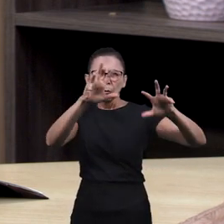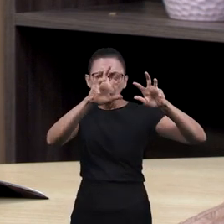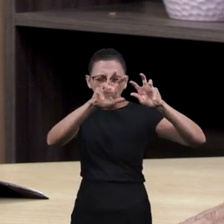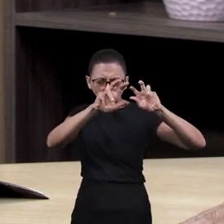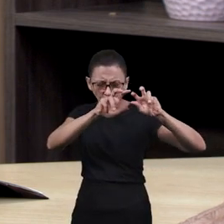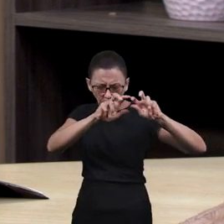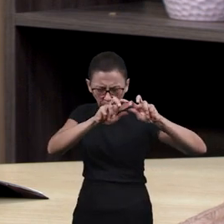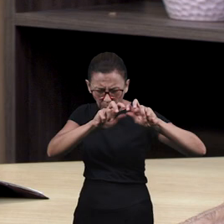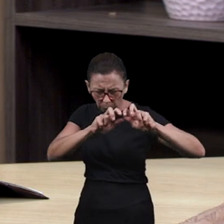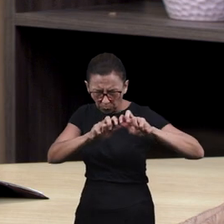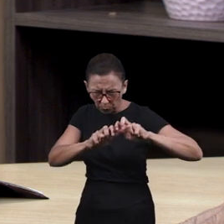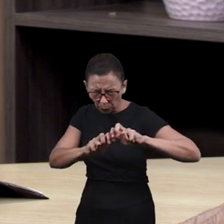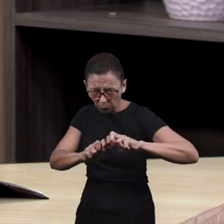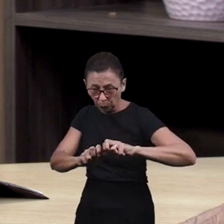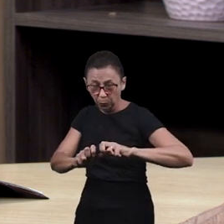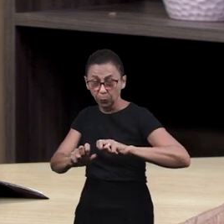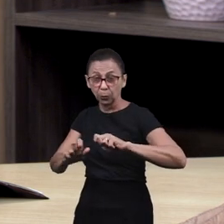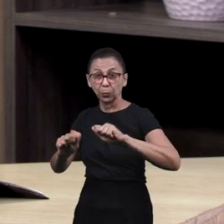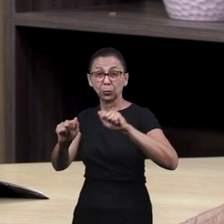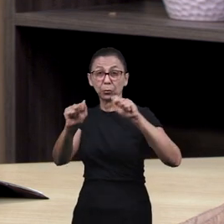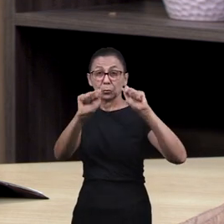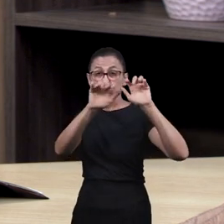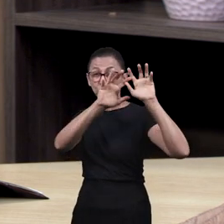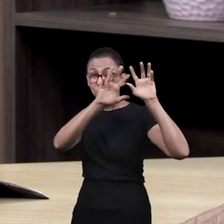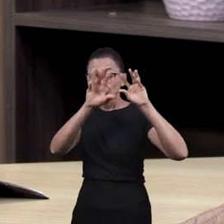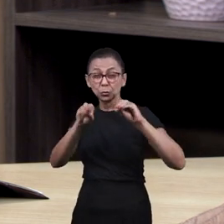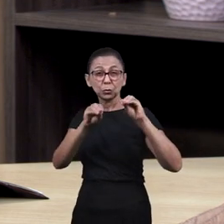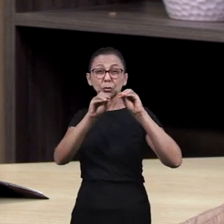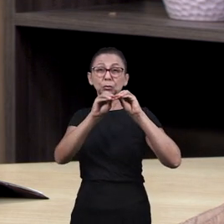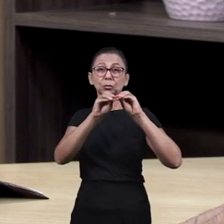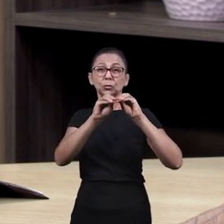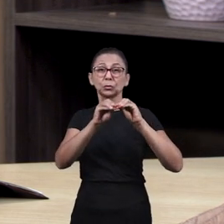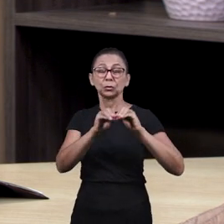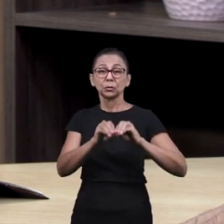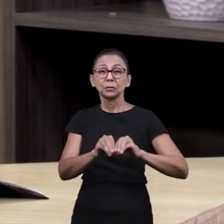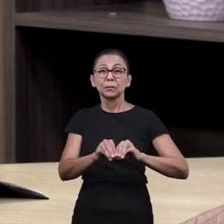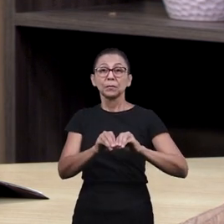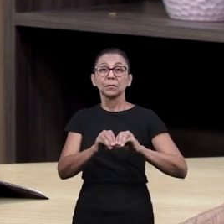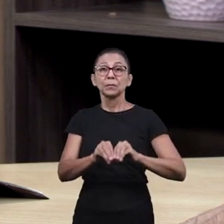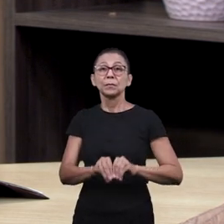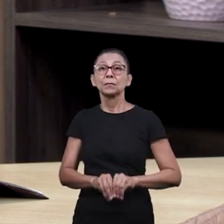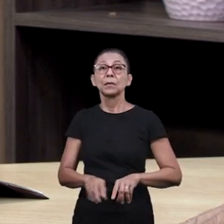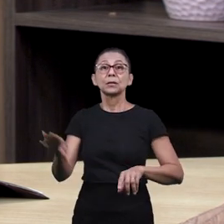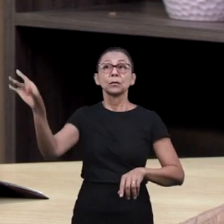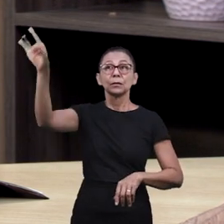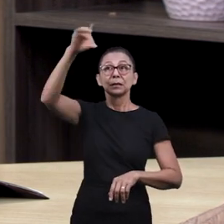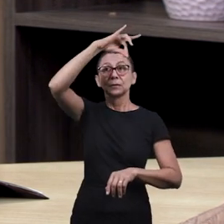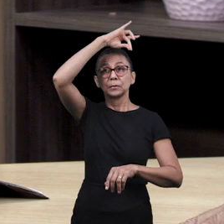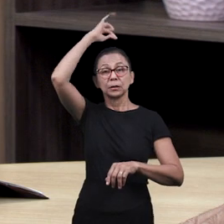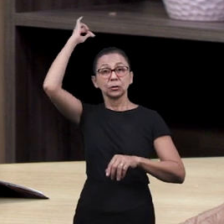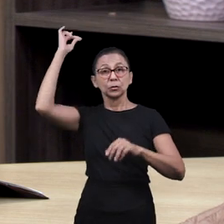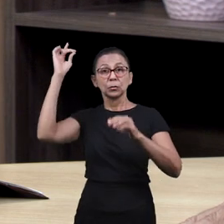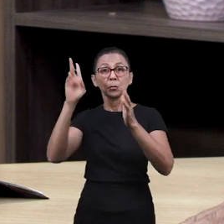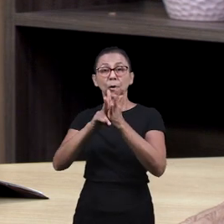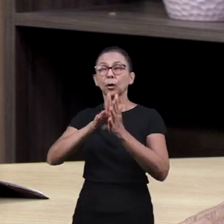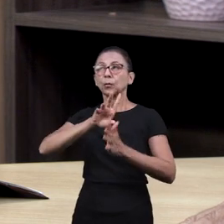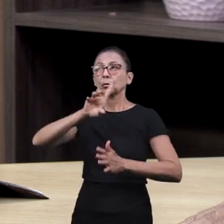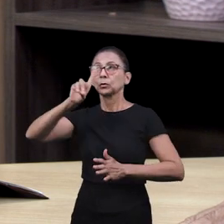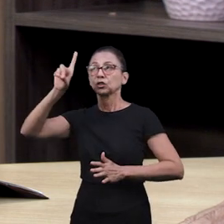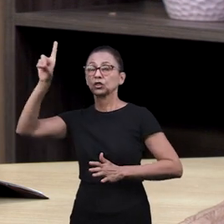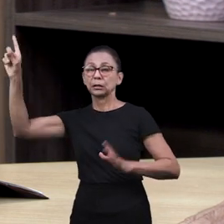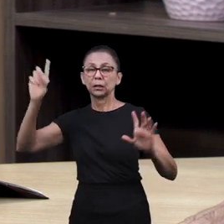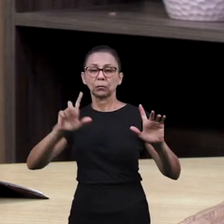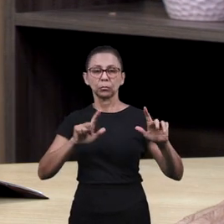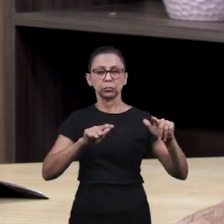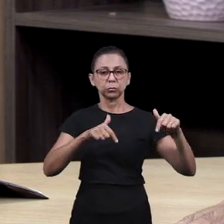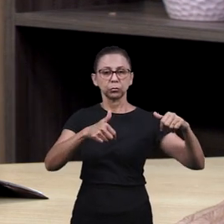trevas sobre a face do abismo, e o Espírito de Deus se movia sobre a